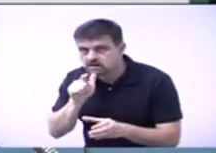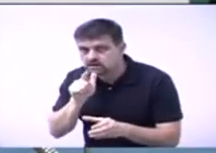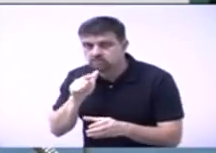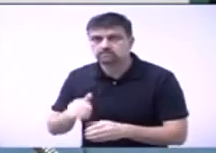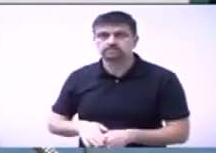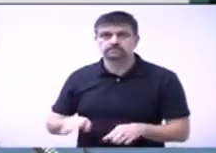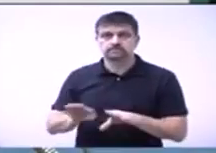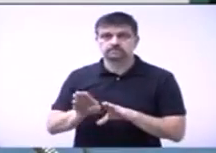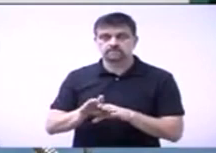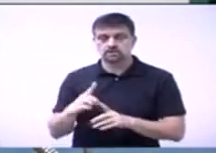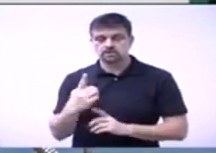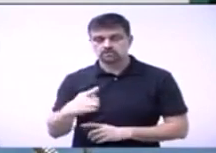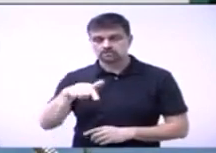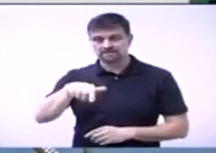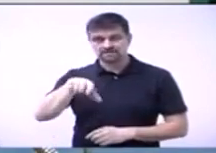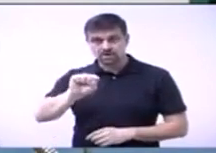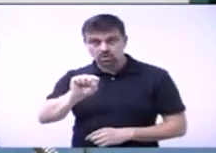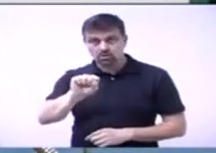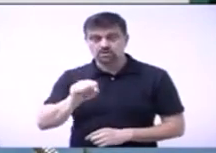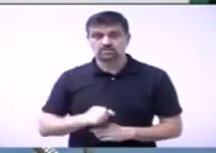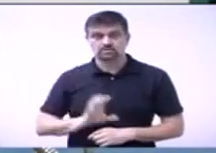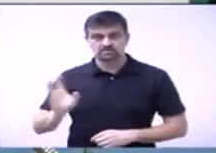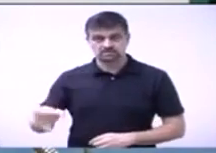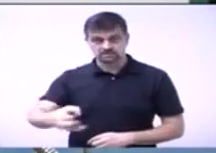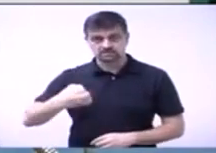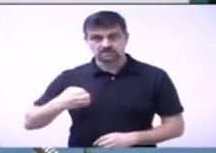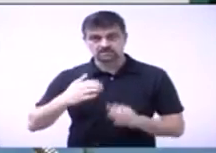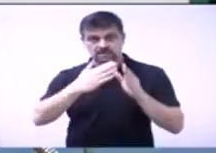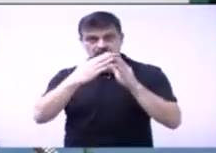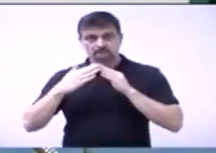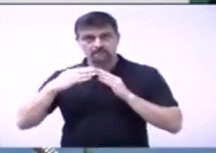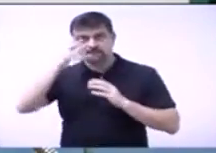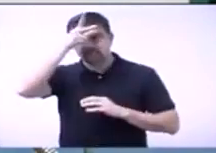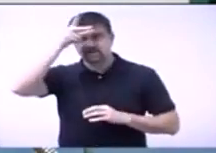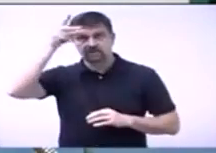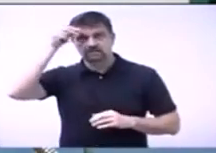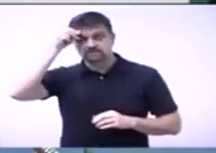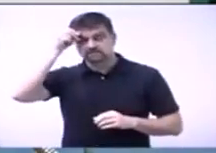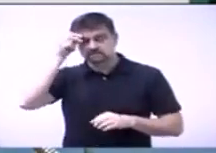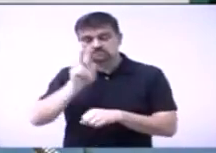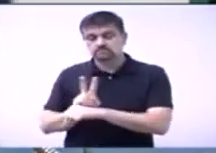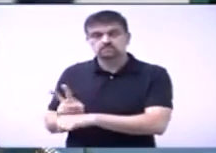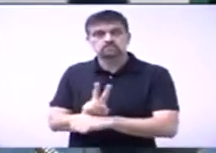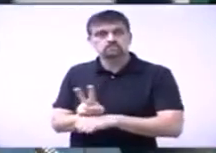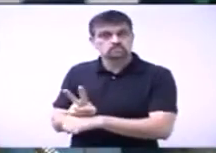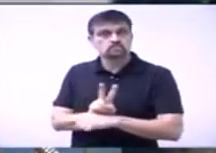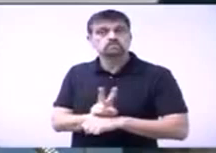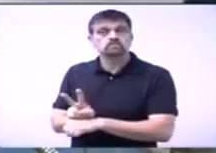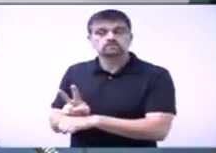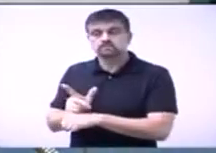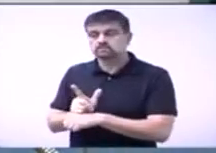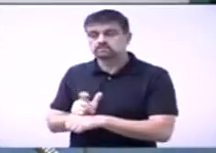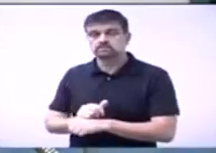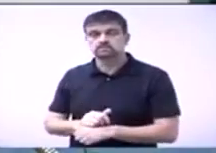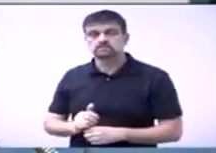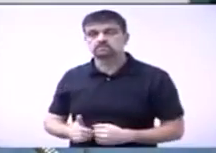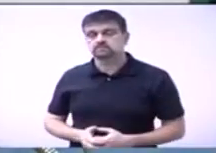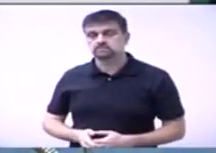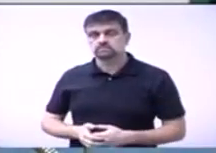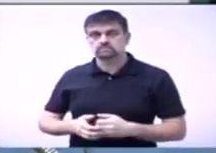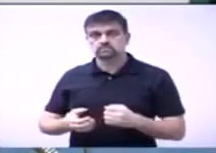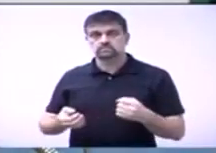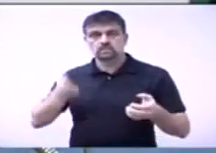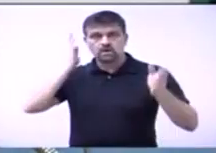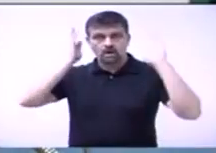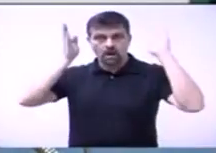188, do vereador Tiguila Paz, solicita ao Executivo fiscalização ostensiva nos caminhões